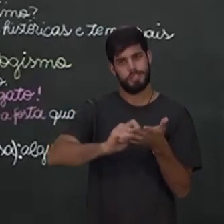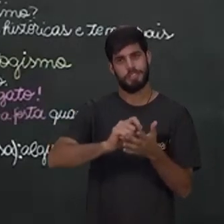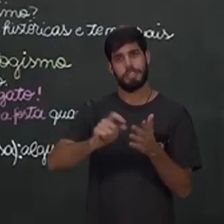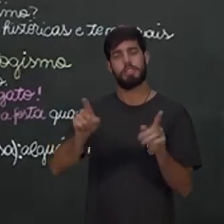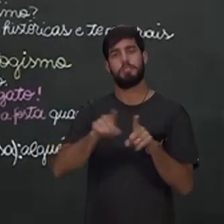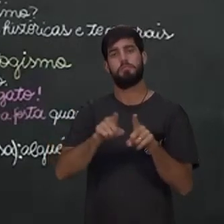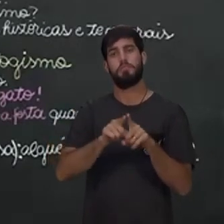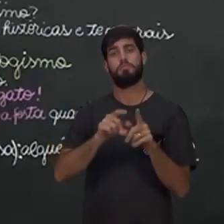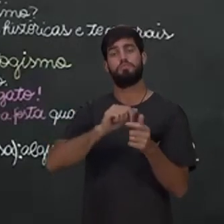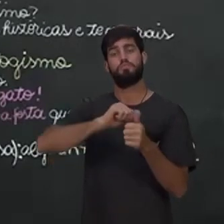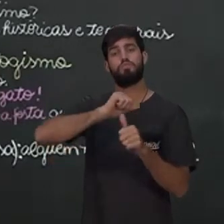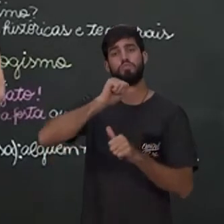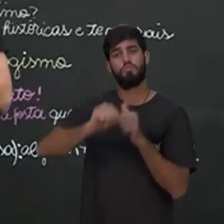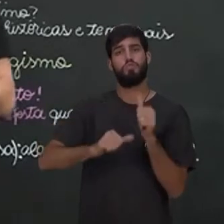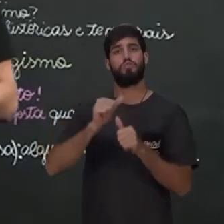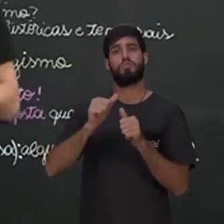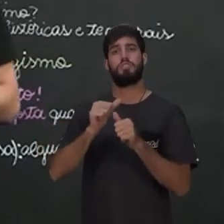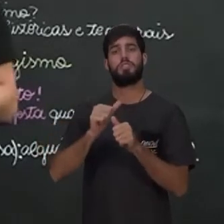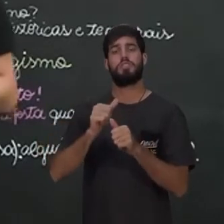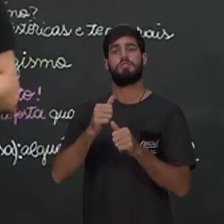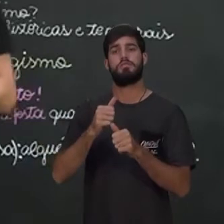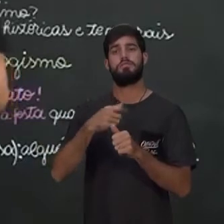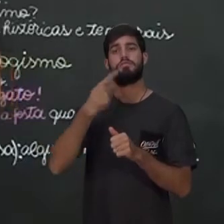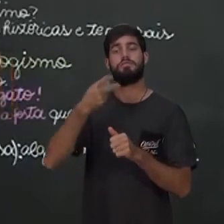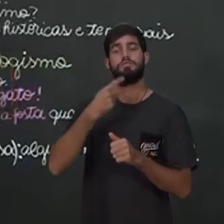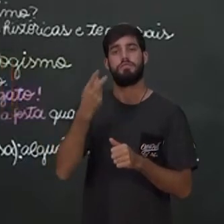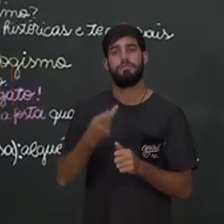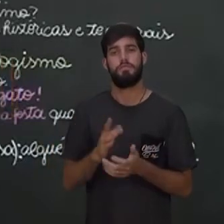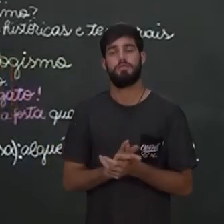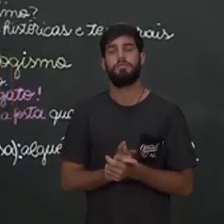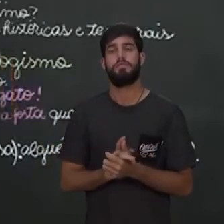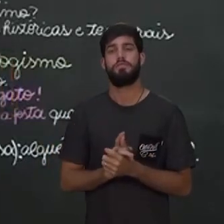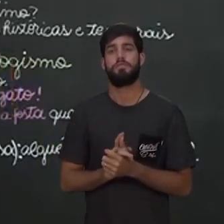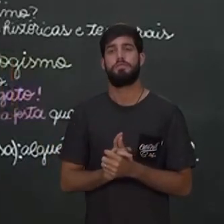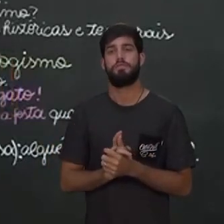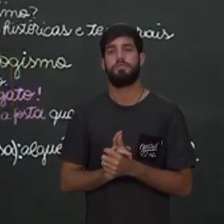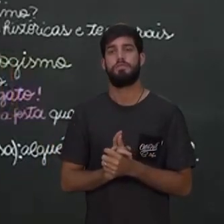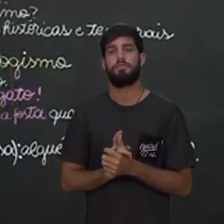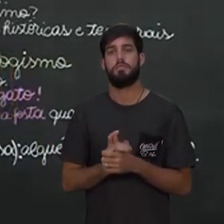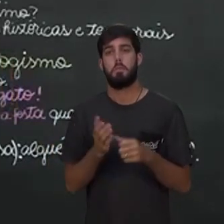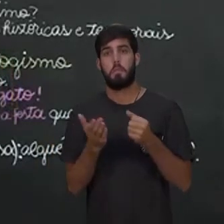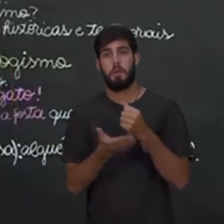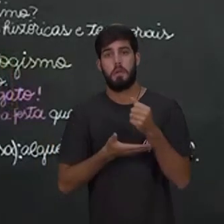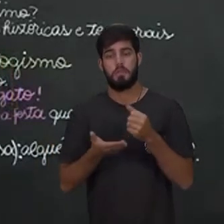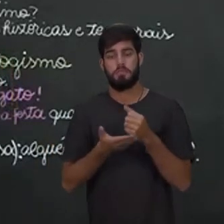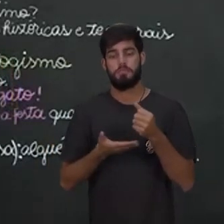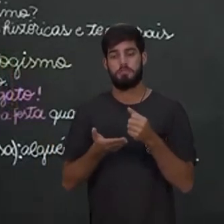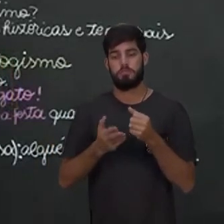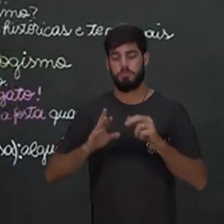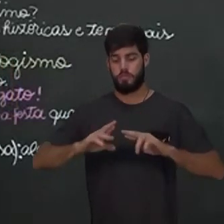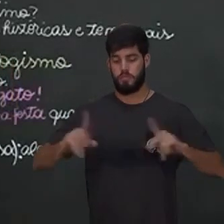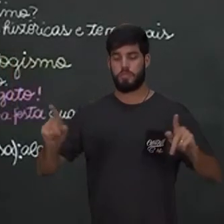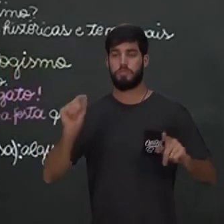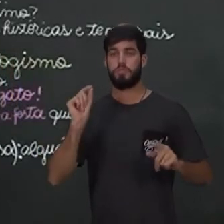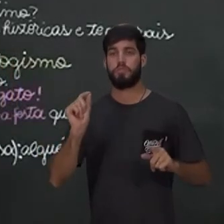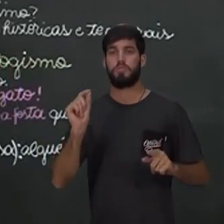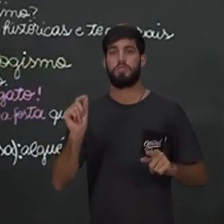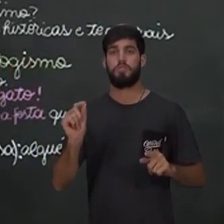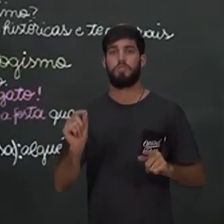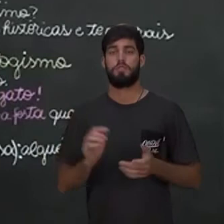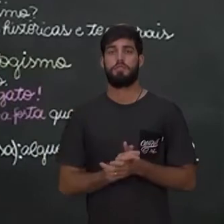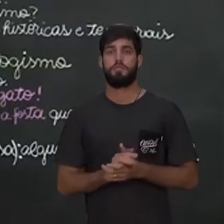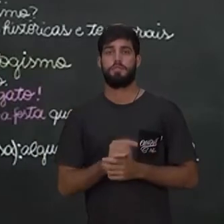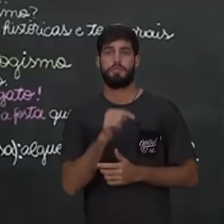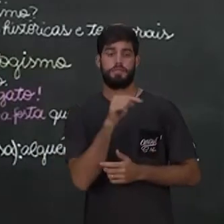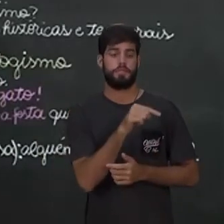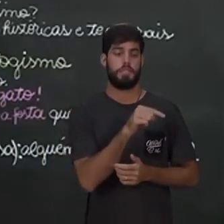também para adaptar a nossa necessidade. Então a distinção básica entre o estrangeirismo e entre o empréstimo é